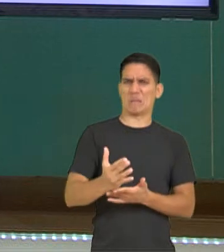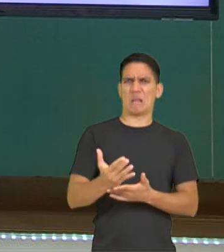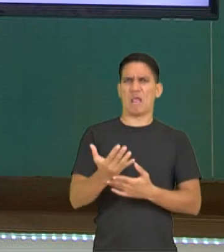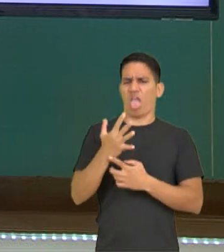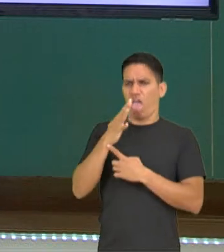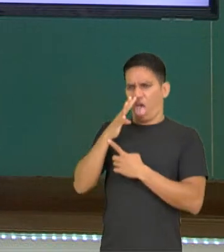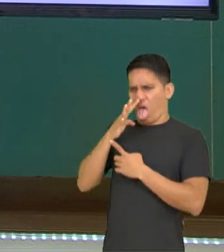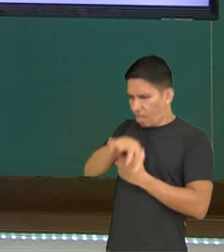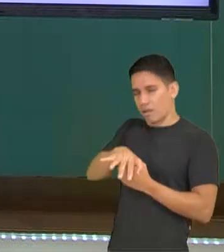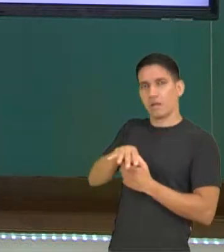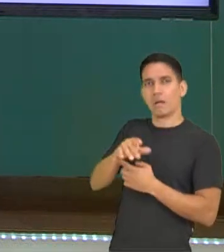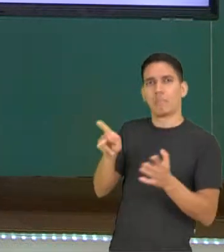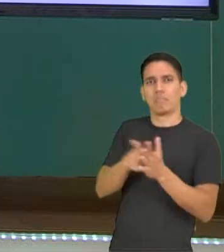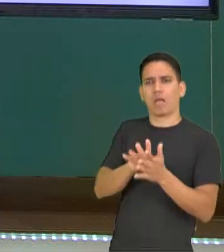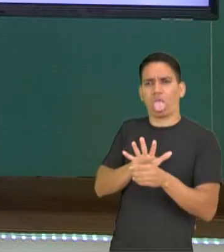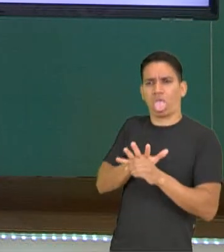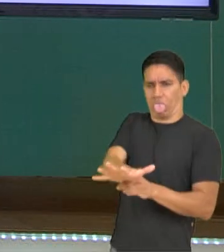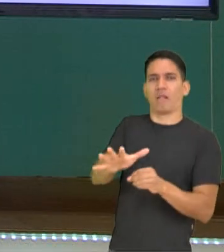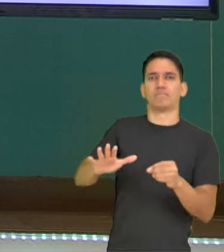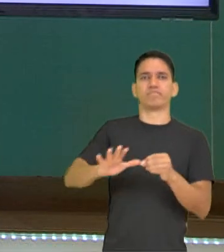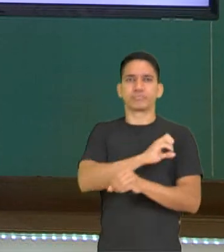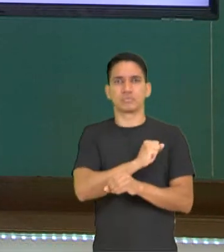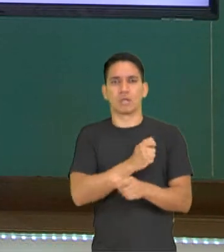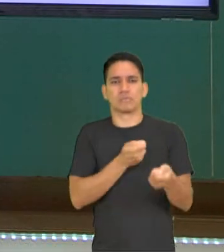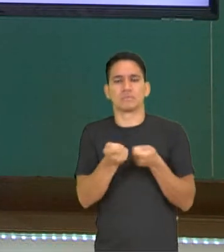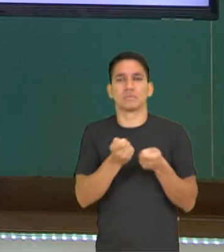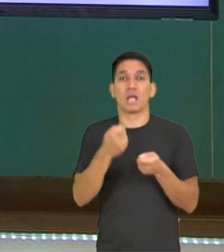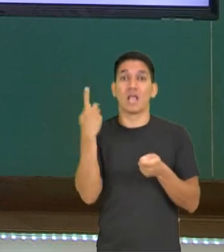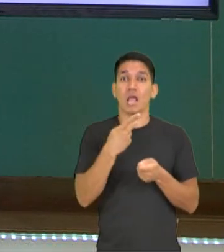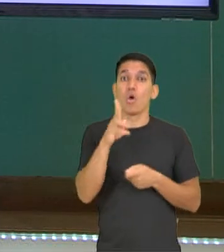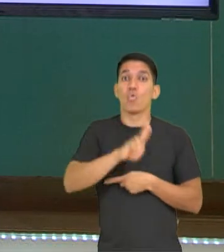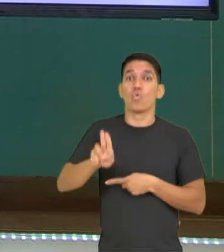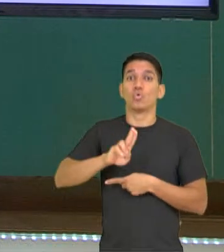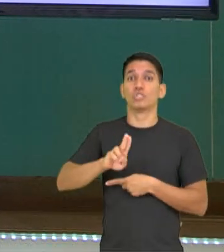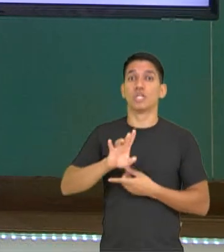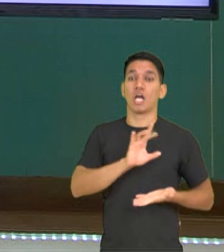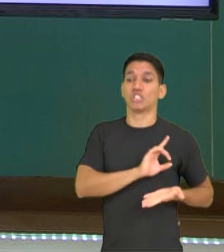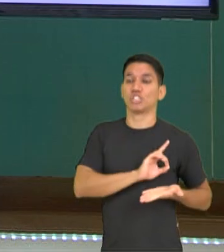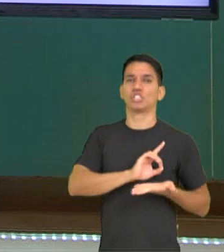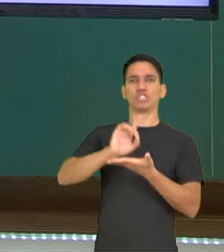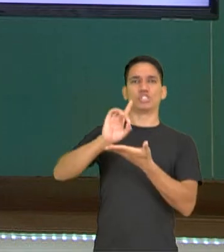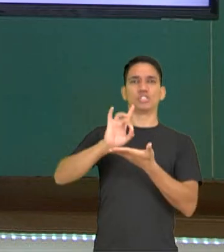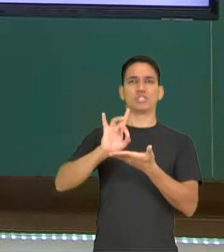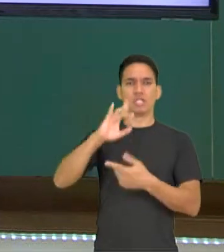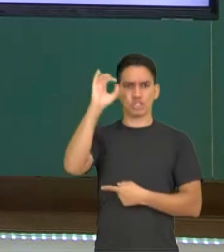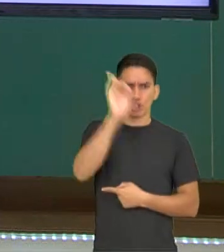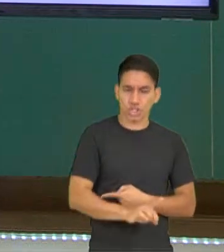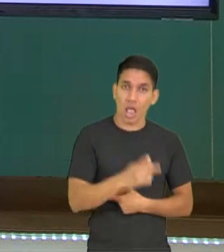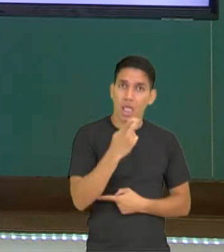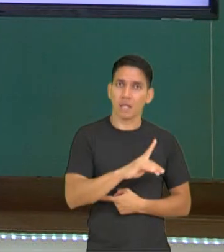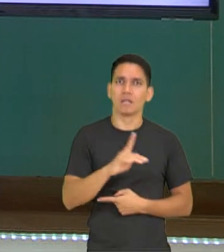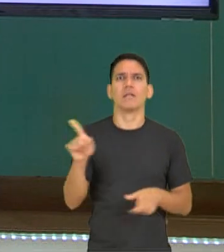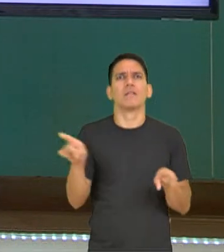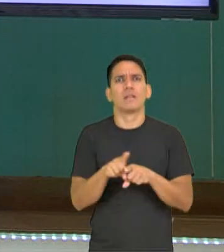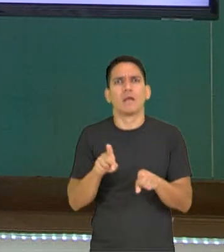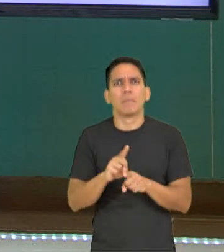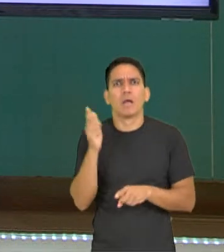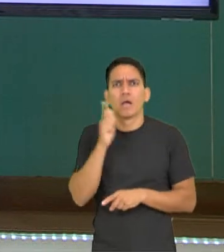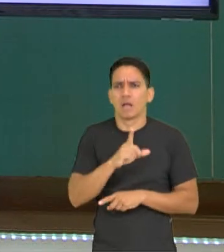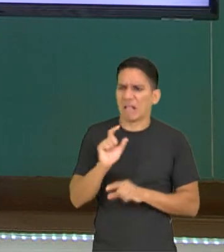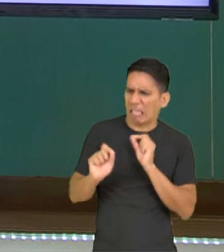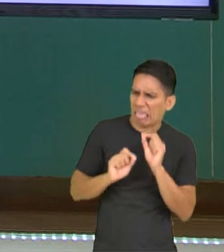do absolutismo, que é o conceito do direito divino. Também acabam burlando e passando por cima